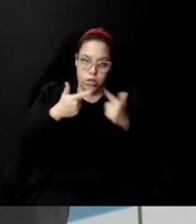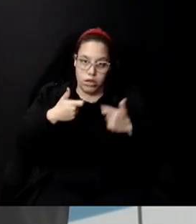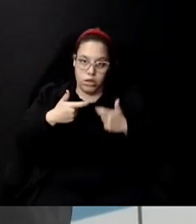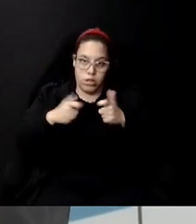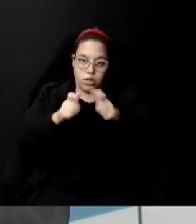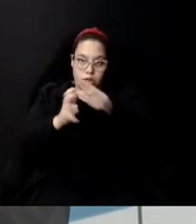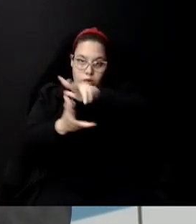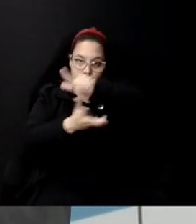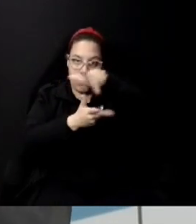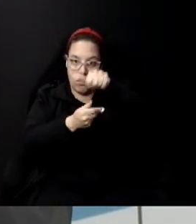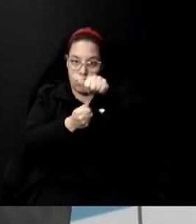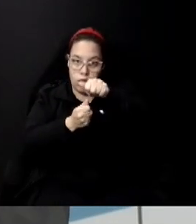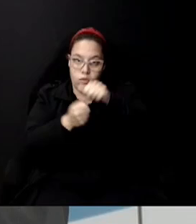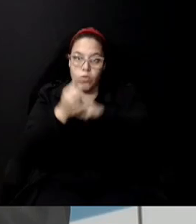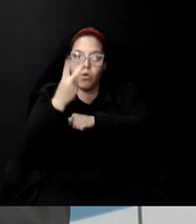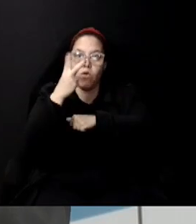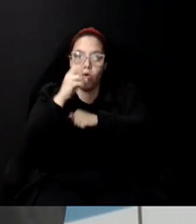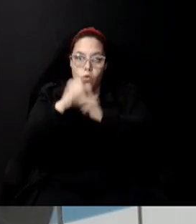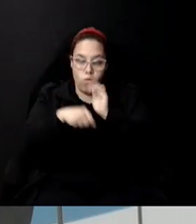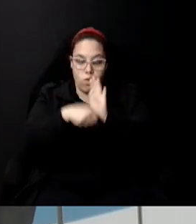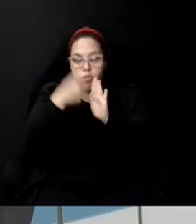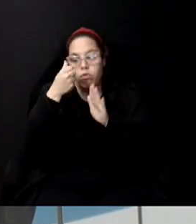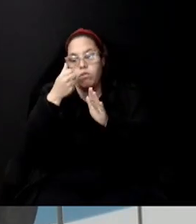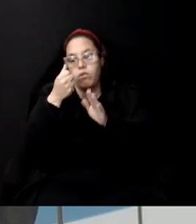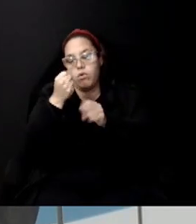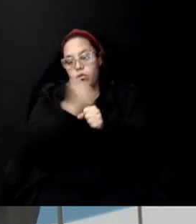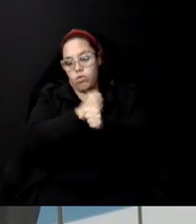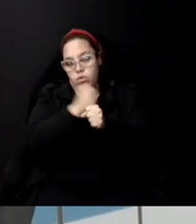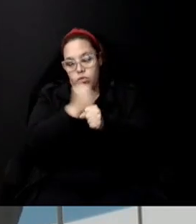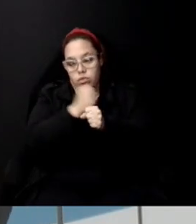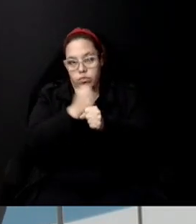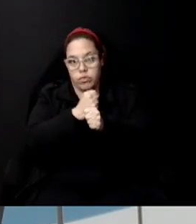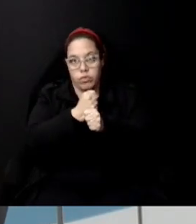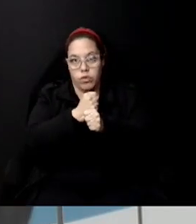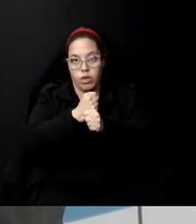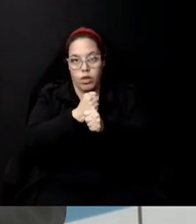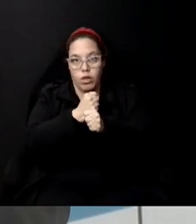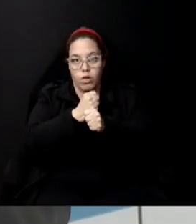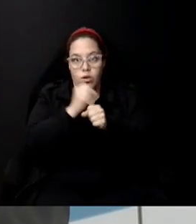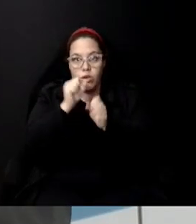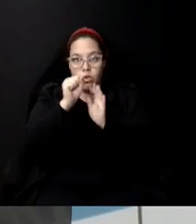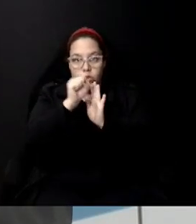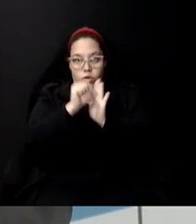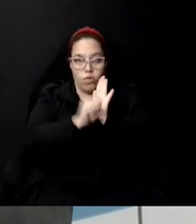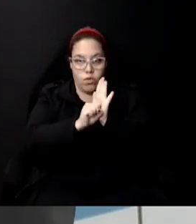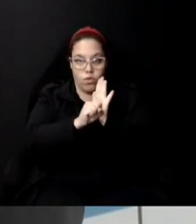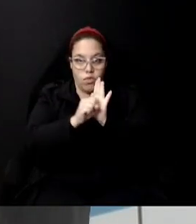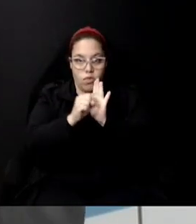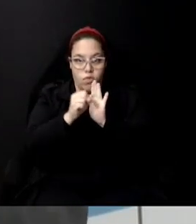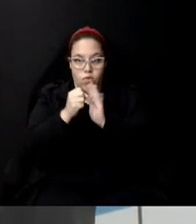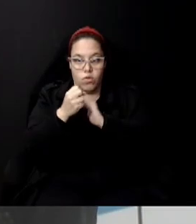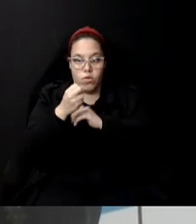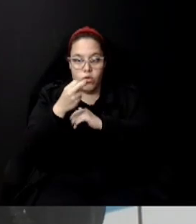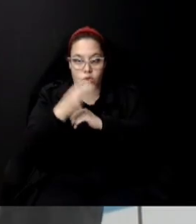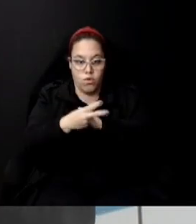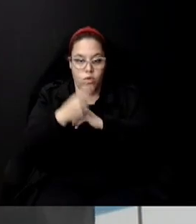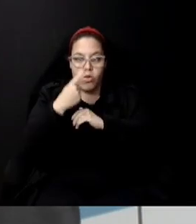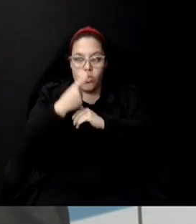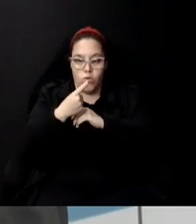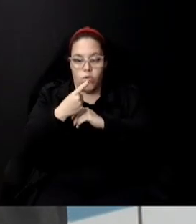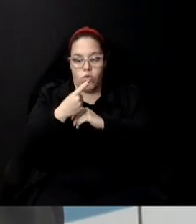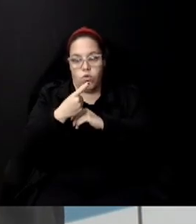nos 20 primeiros anos do século, foi o século XXI e foi por conta da ONU. E foi por conta